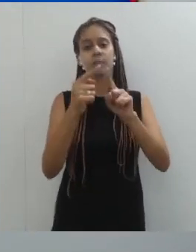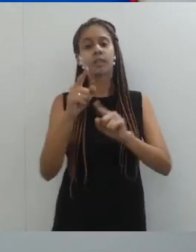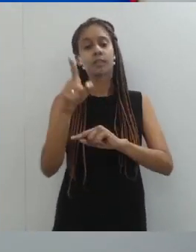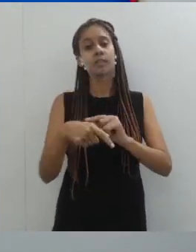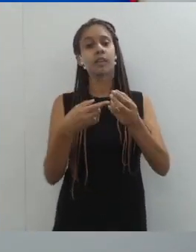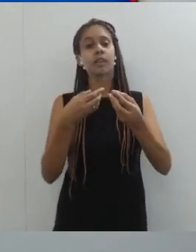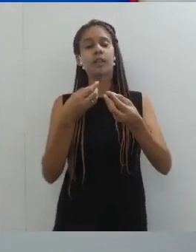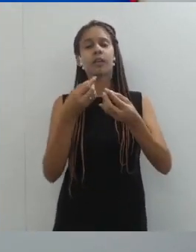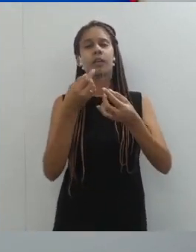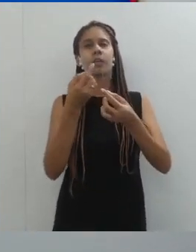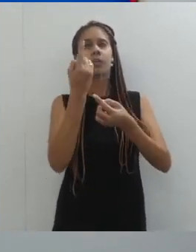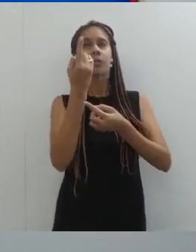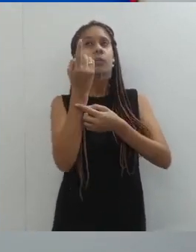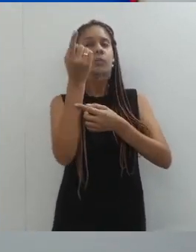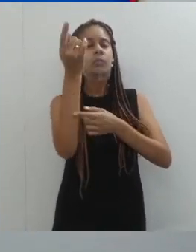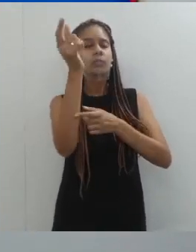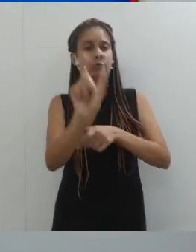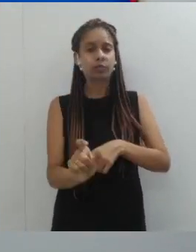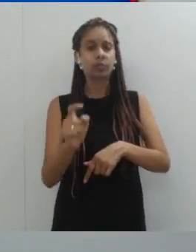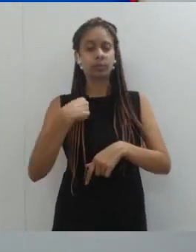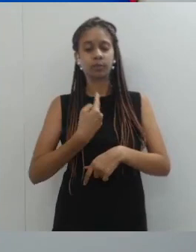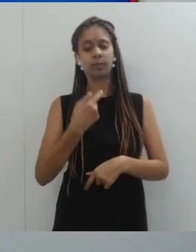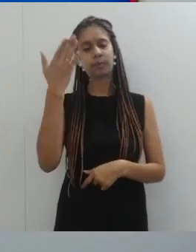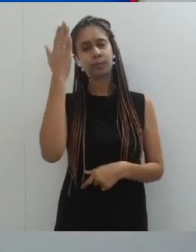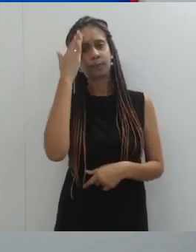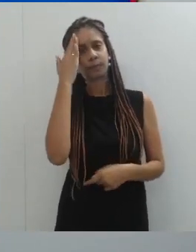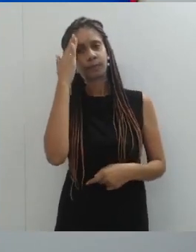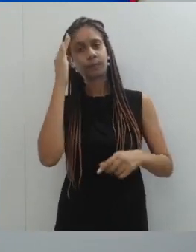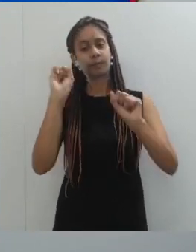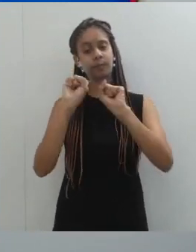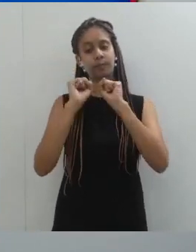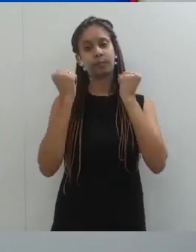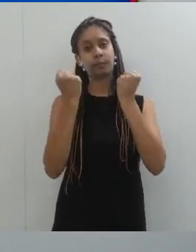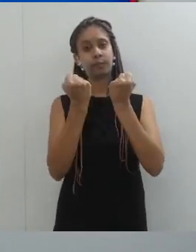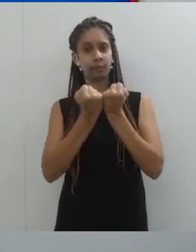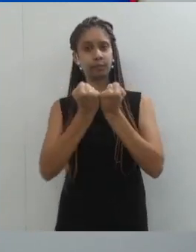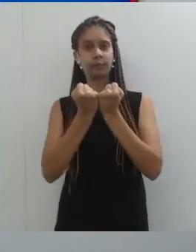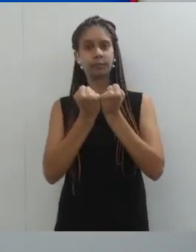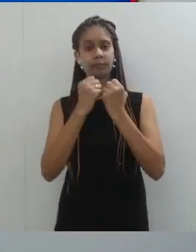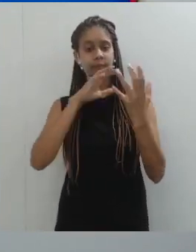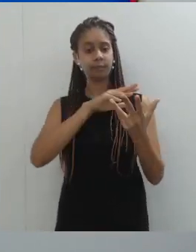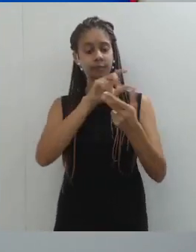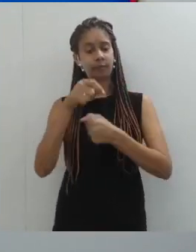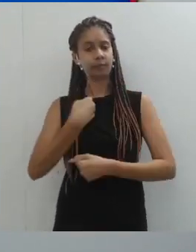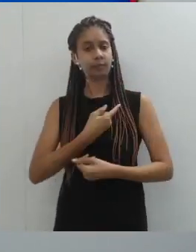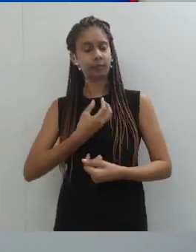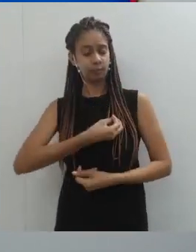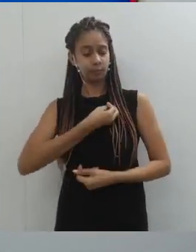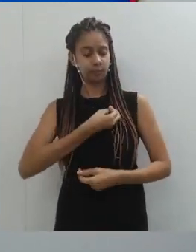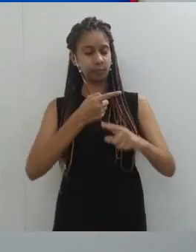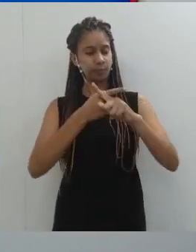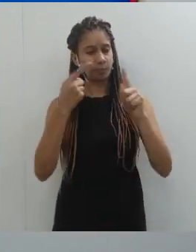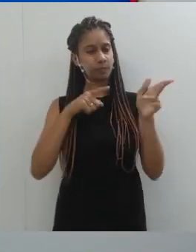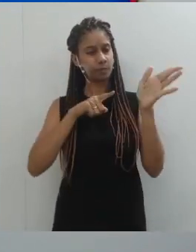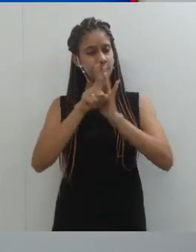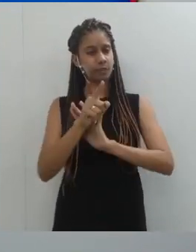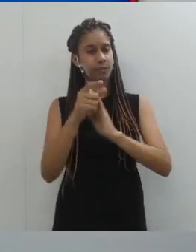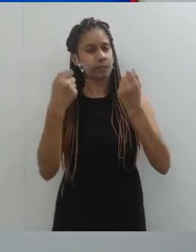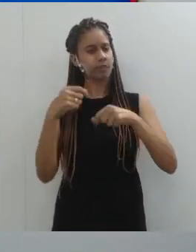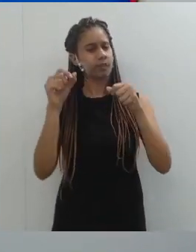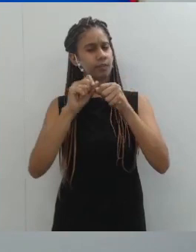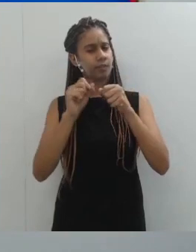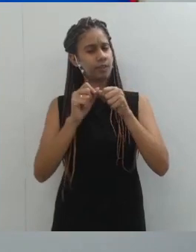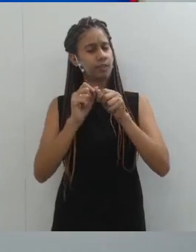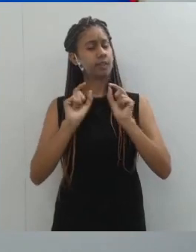de entendermos a nossa sociedade e o mundo em que nós vivemos. Mas a pergunta que deveria ser feita